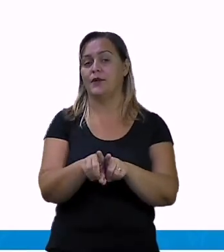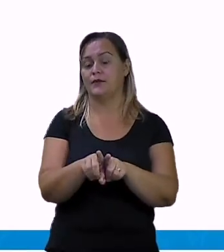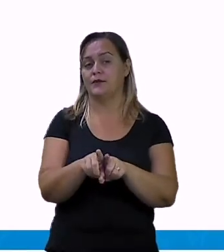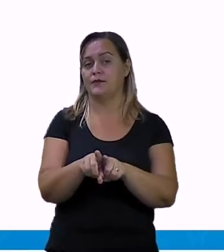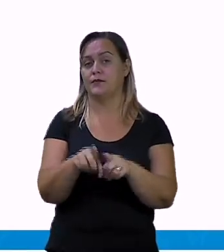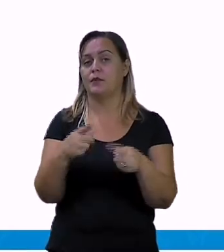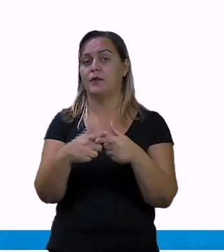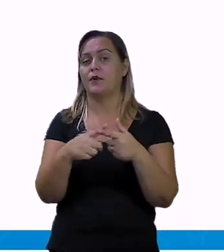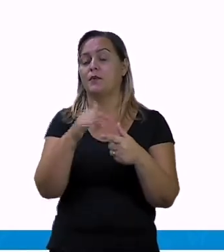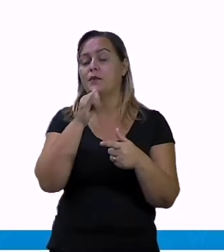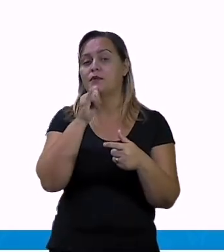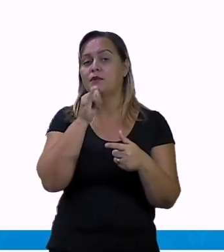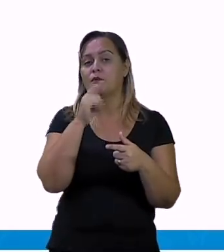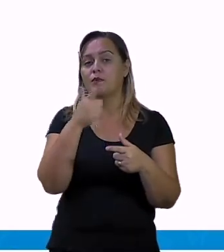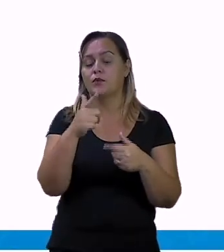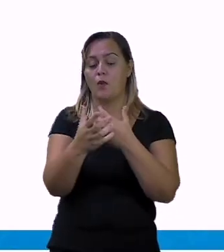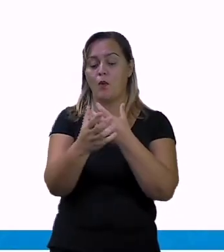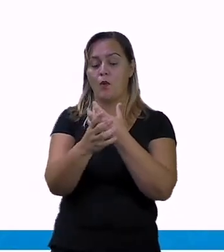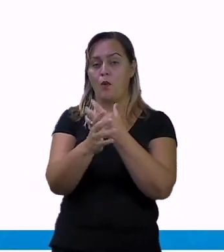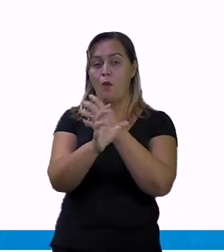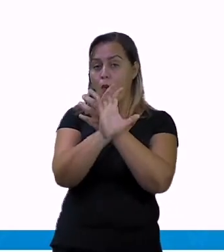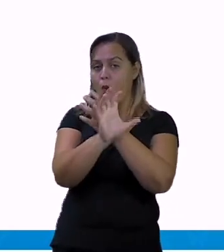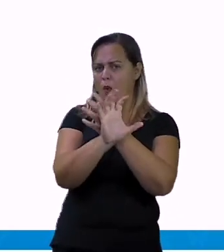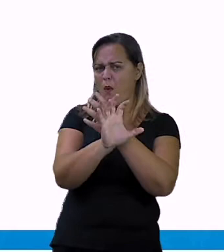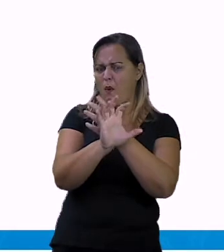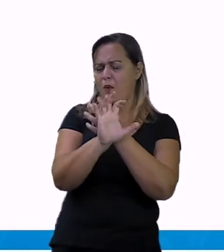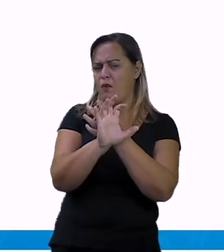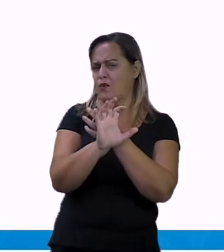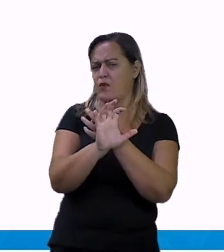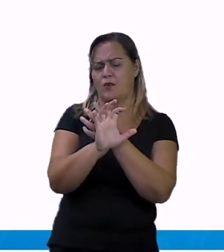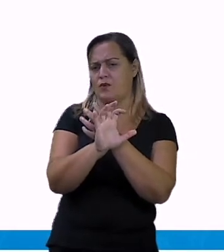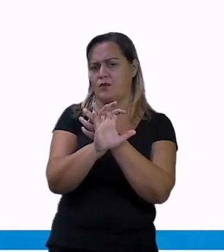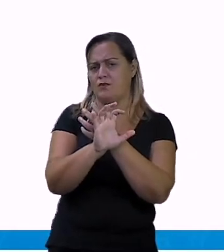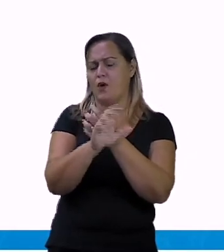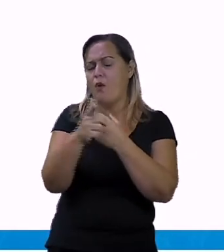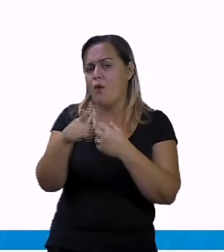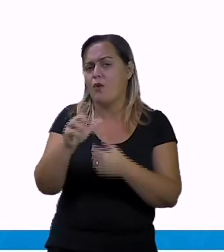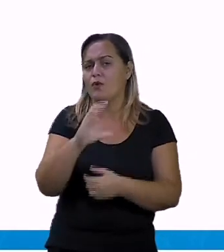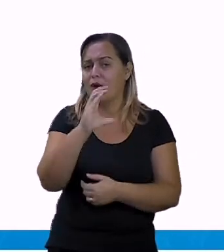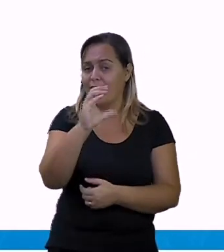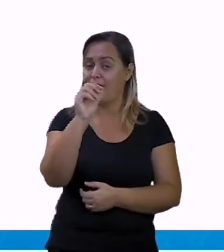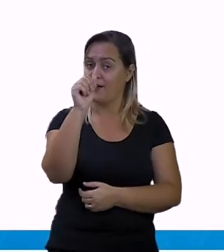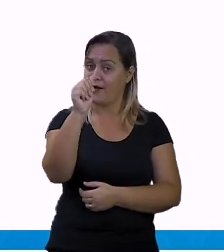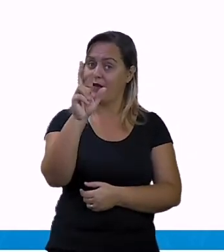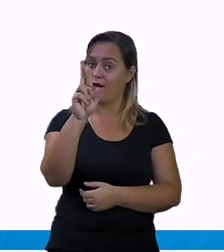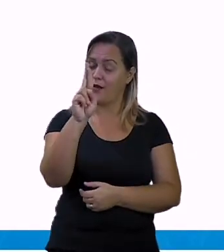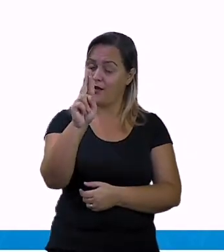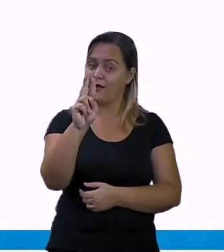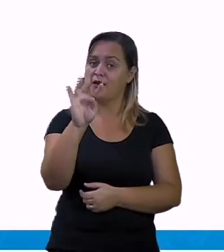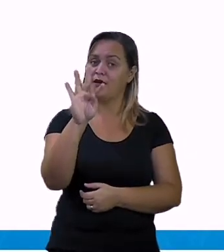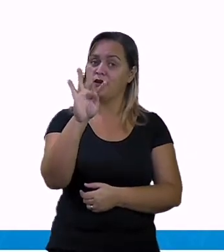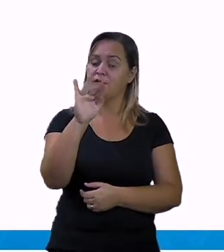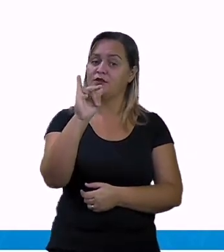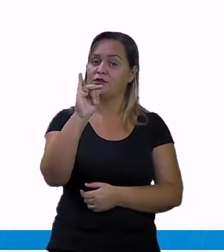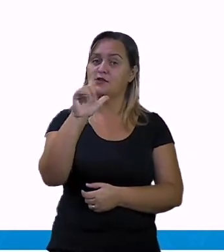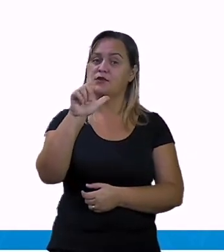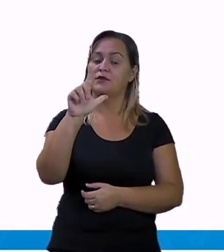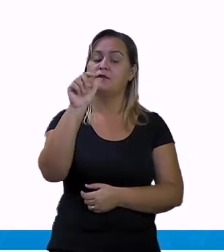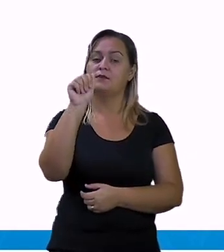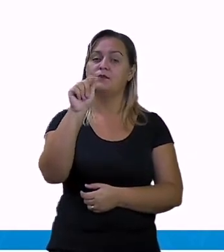esqueleto constituído por cartilagem, que lembra o que você possui nas partes